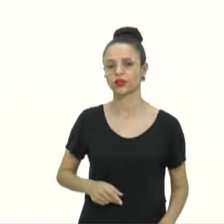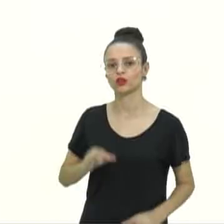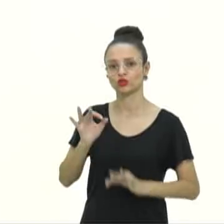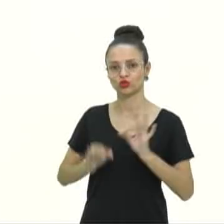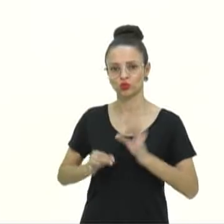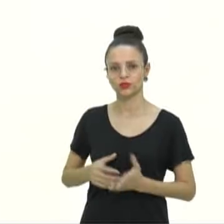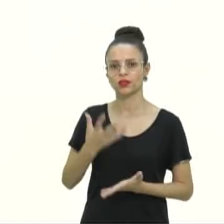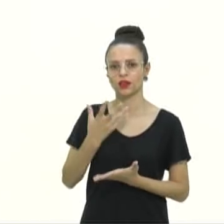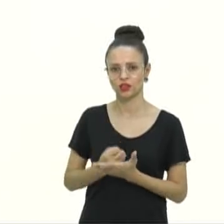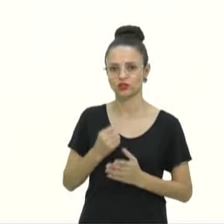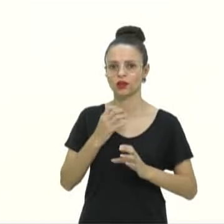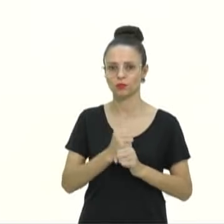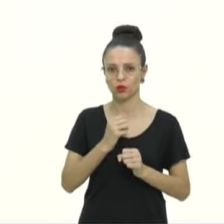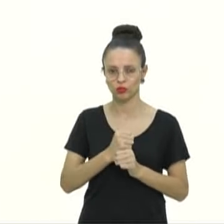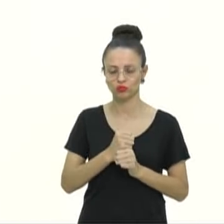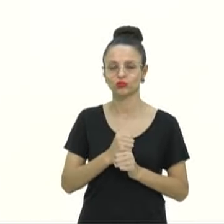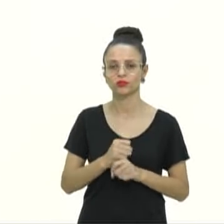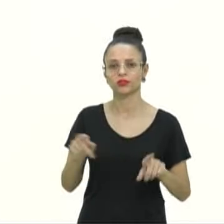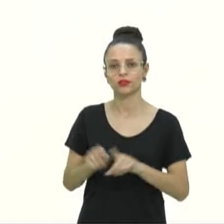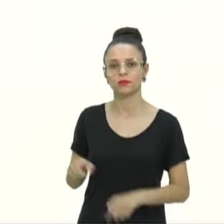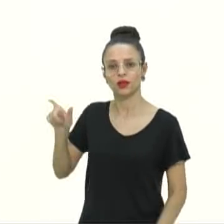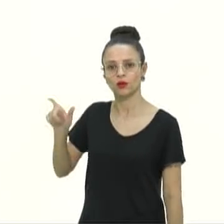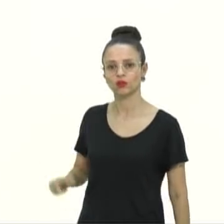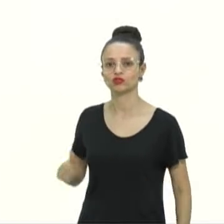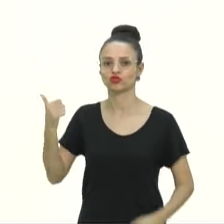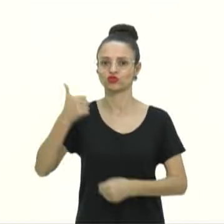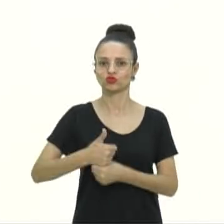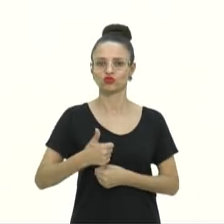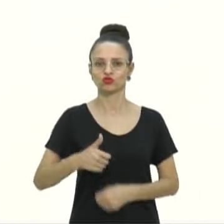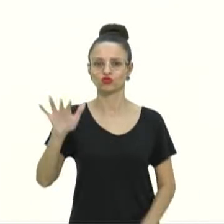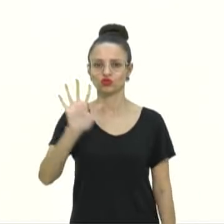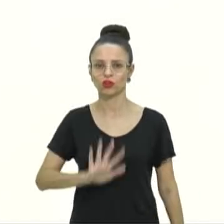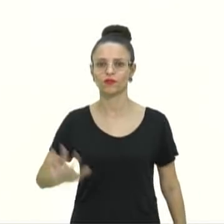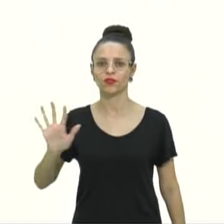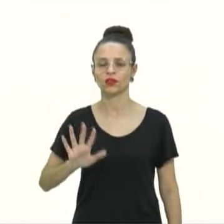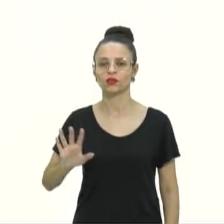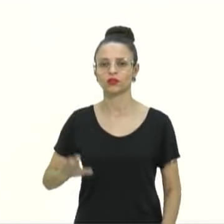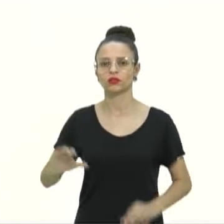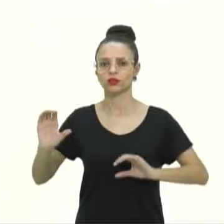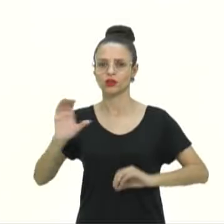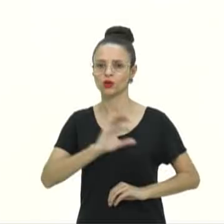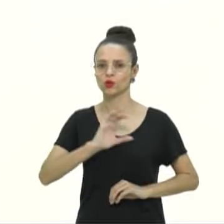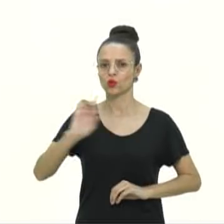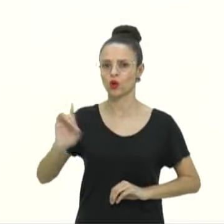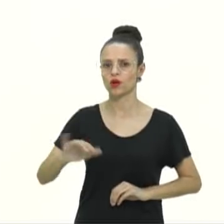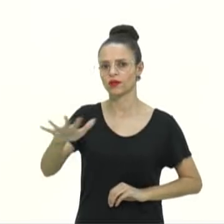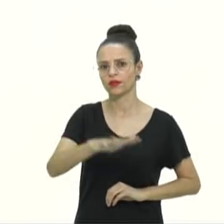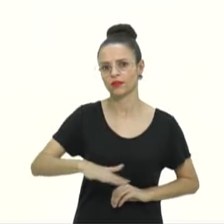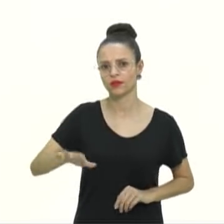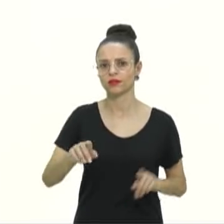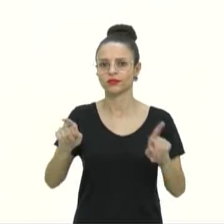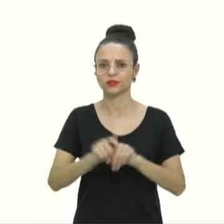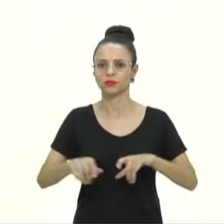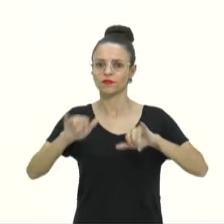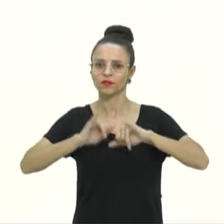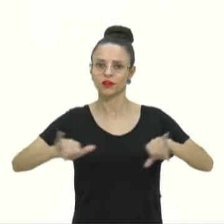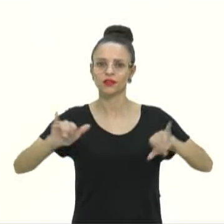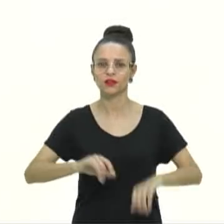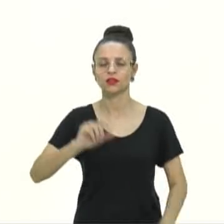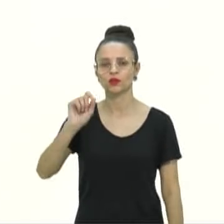vai registrar os pontos e existe o árbitro que é o chefe de tapete, que vai coordenar os dois, né? E vai declarar